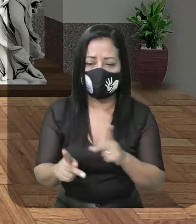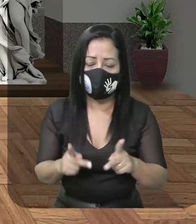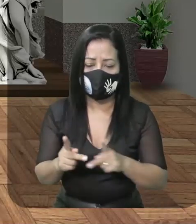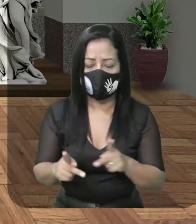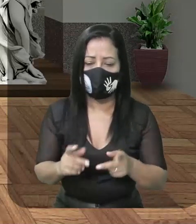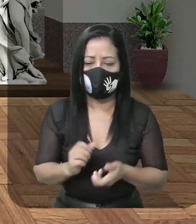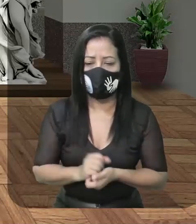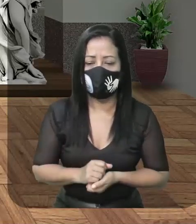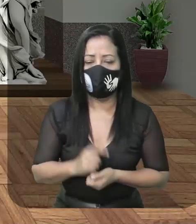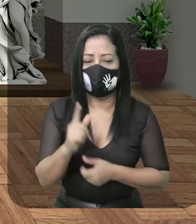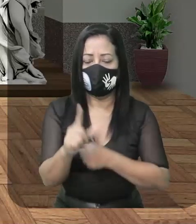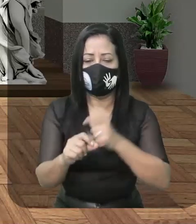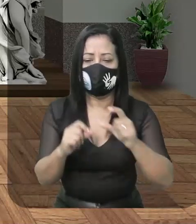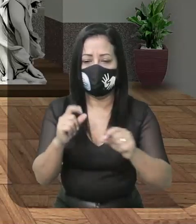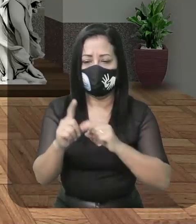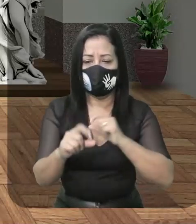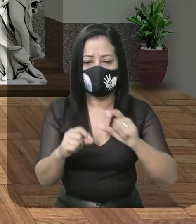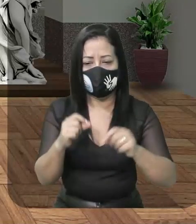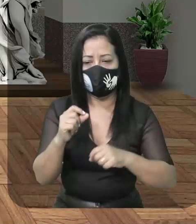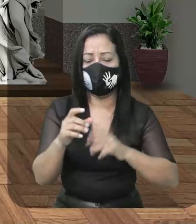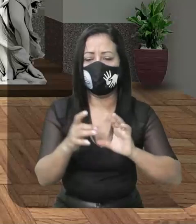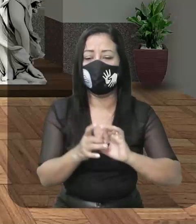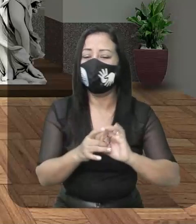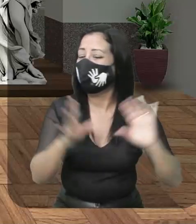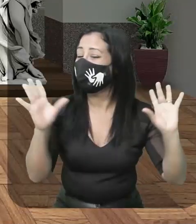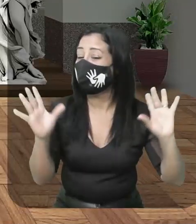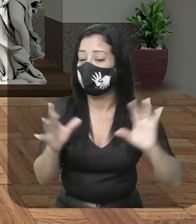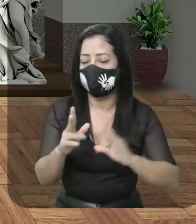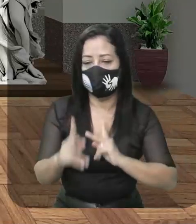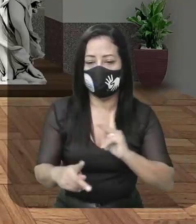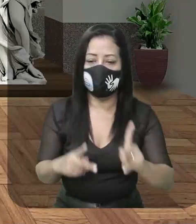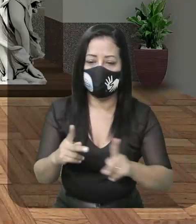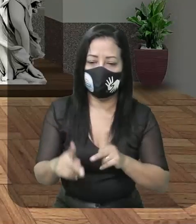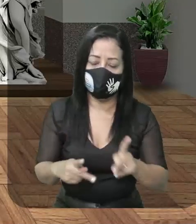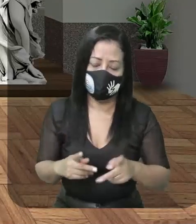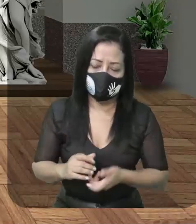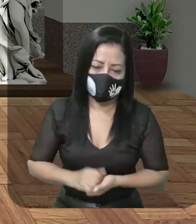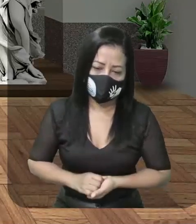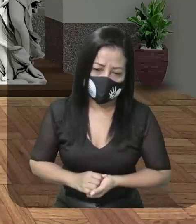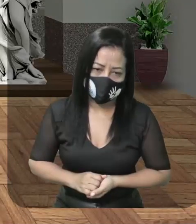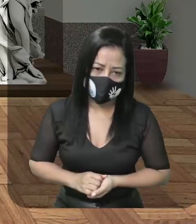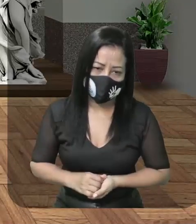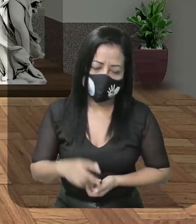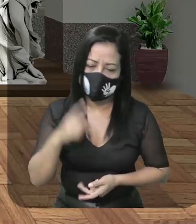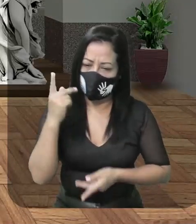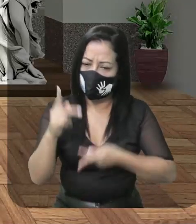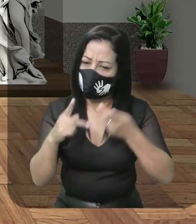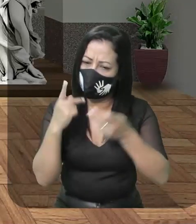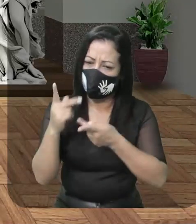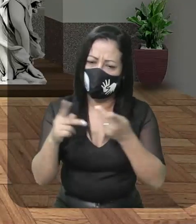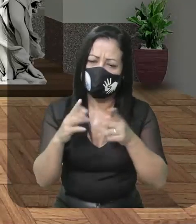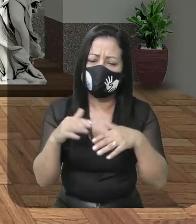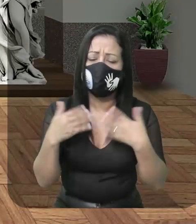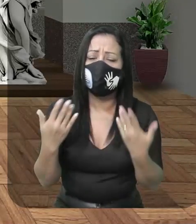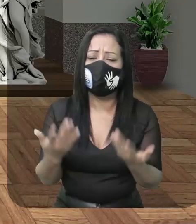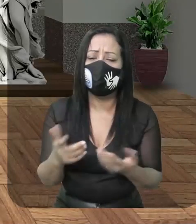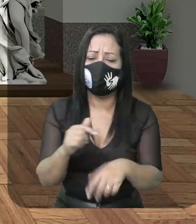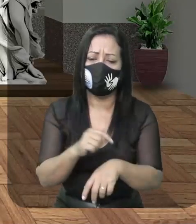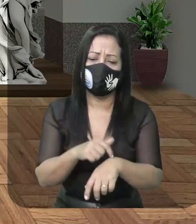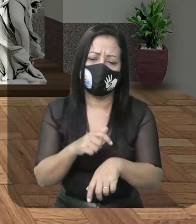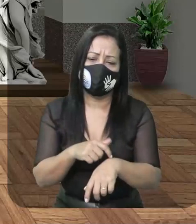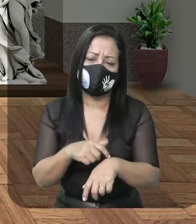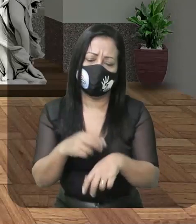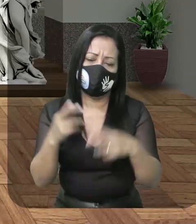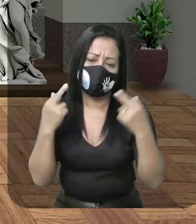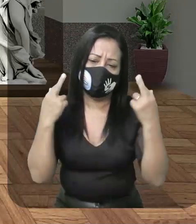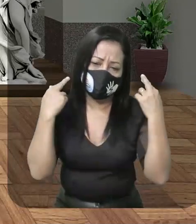a escolha livre do povo, da democracia, nós estamos falando do momento grego que não tem dúvida, que